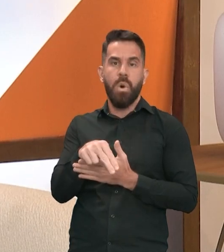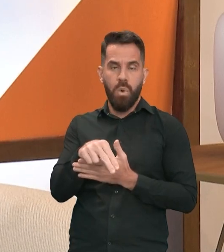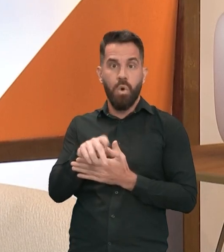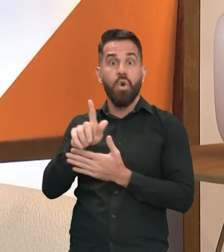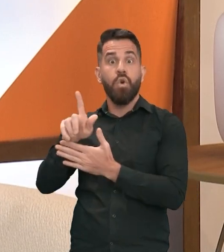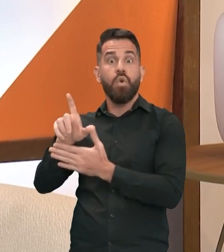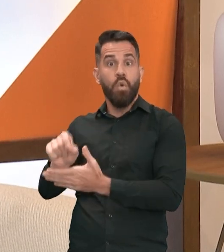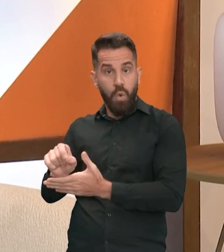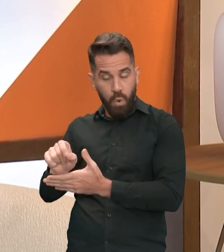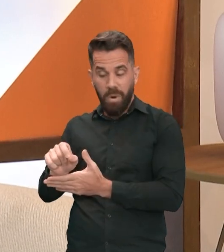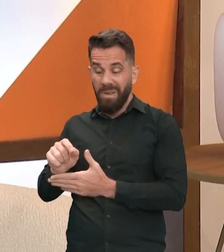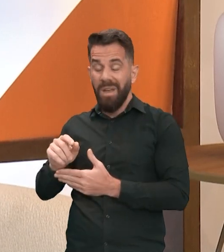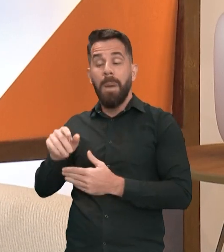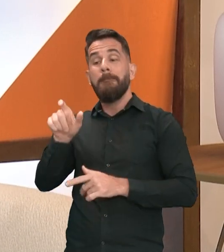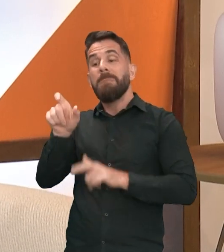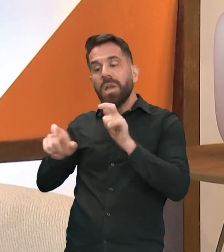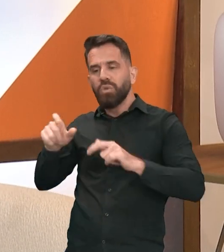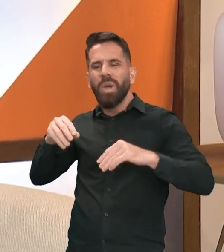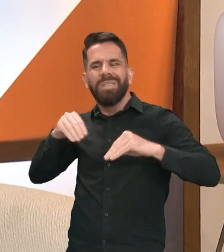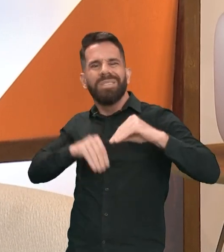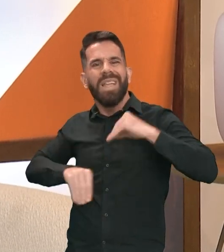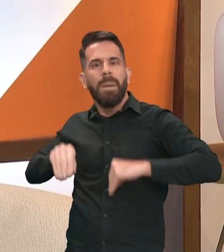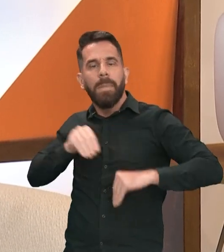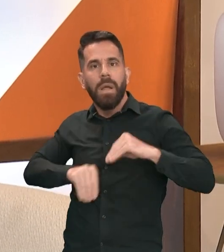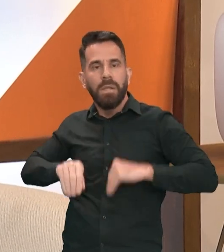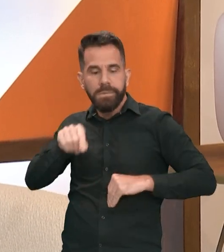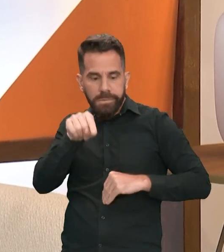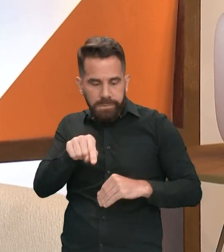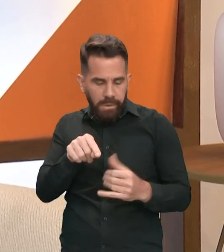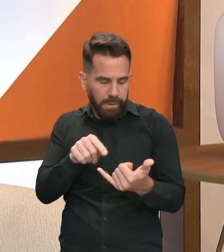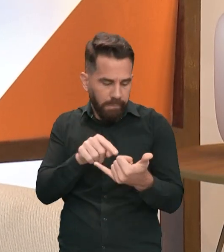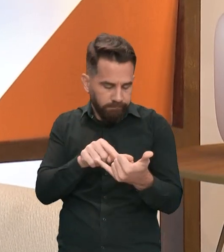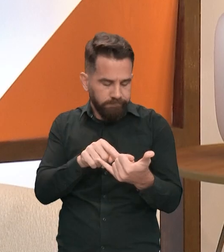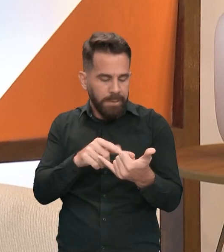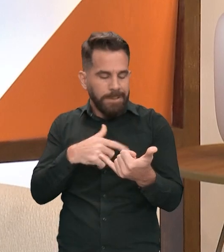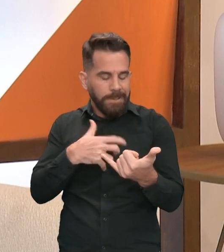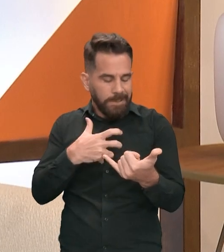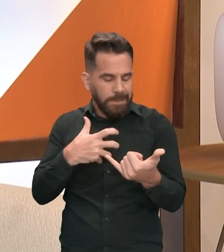da cama, sair de casa. Olha só. Então começou a ter esse envolvimento com o mundo